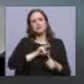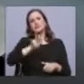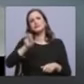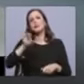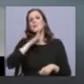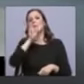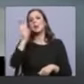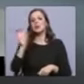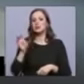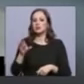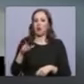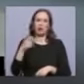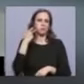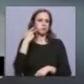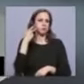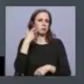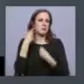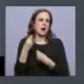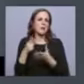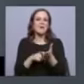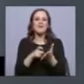de primeiro mundo